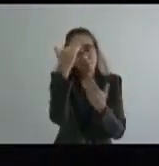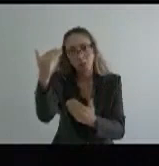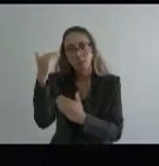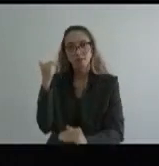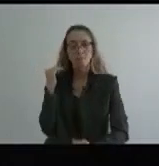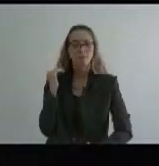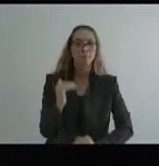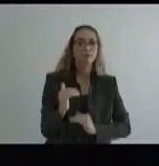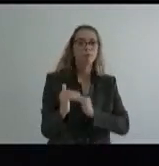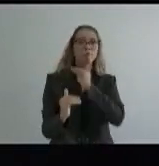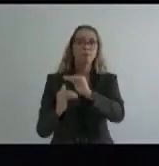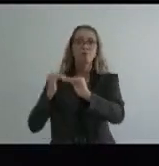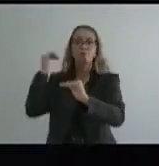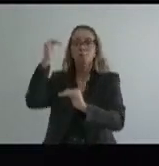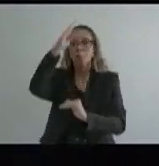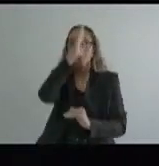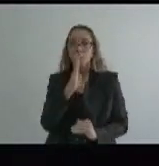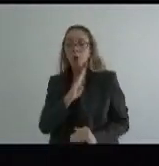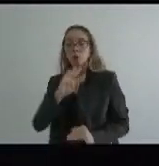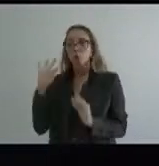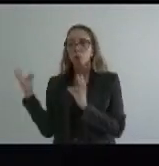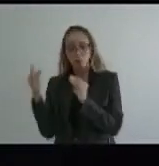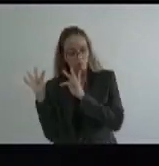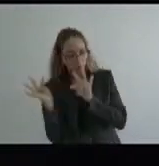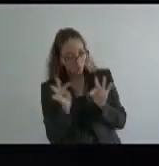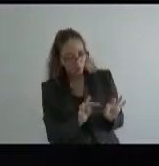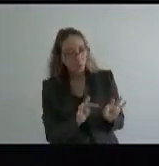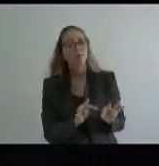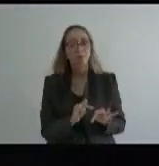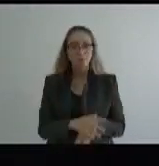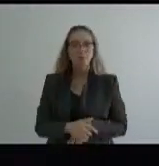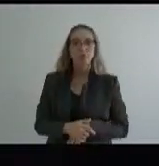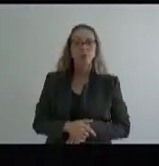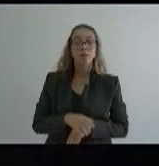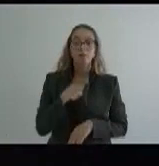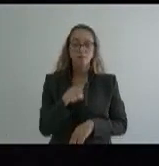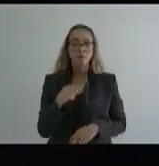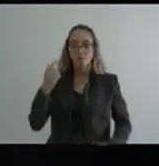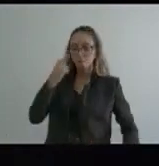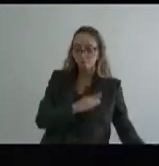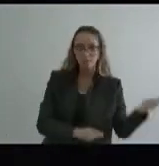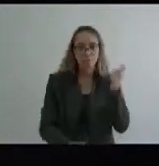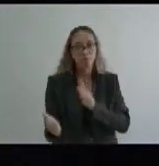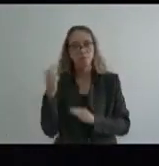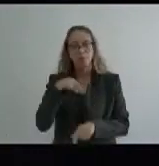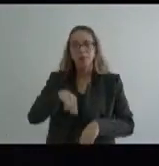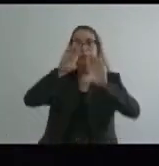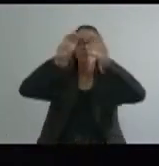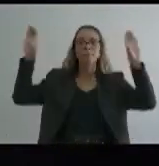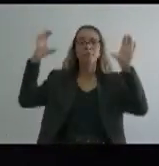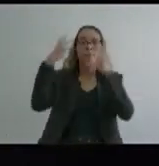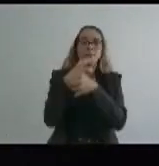patamar de referência para todos nós. Um tribunal vanguardista, um tribunal de realizadores. O desafio